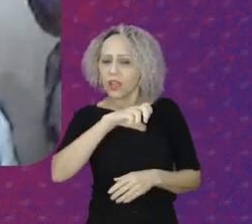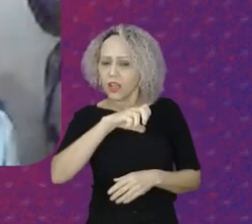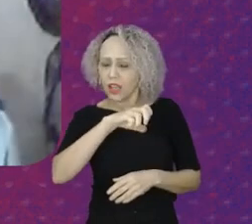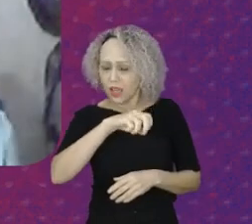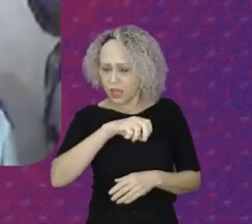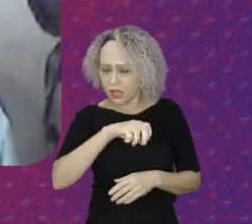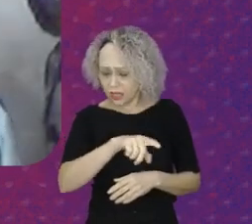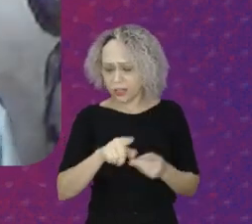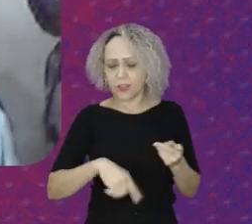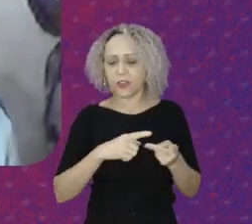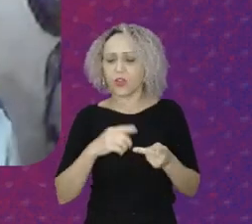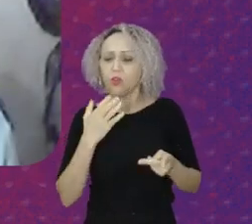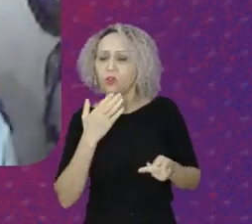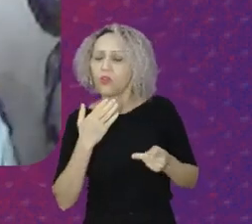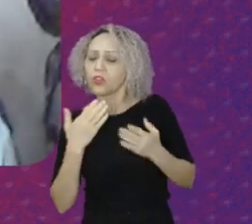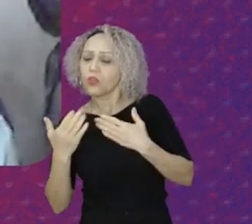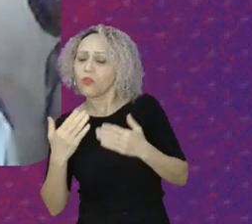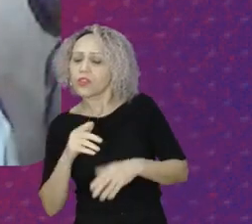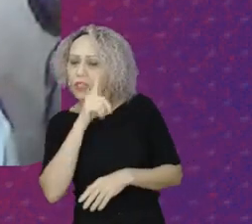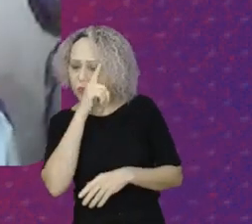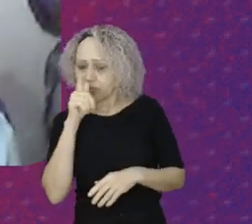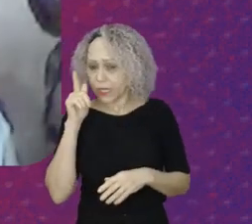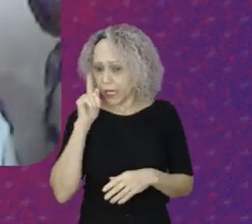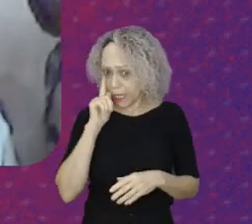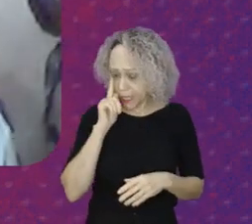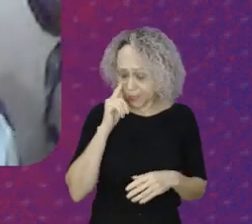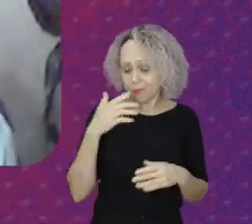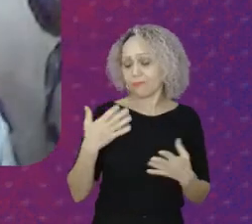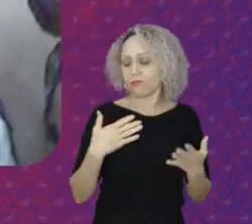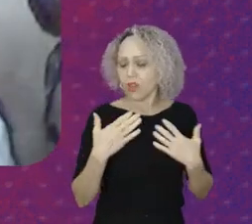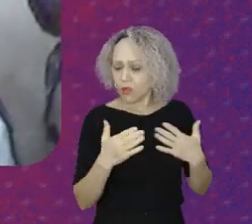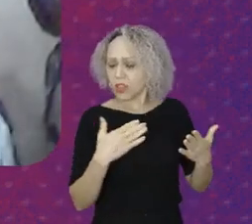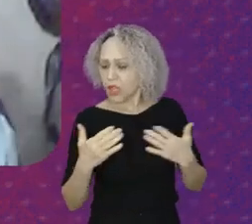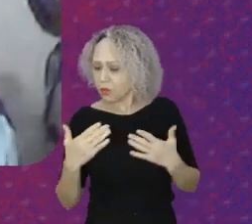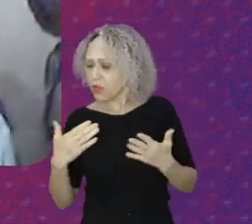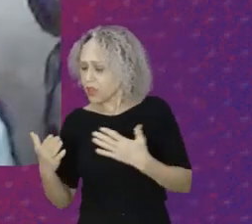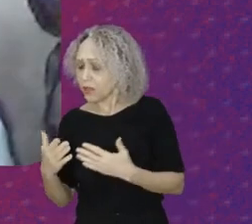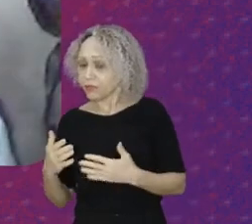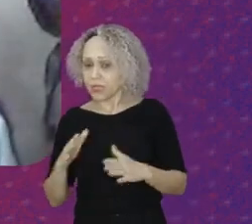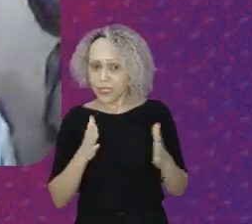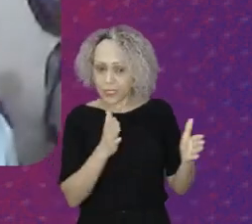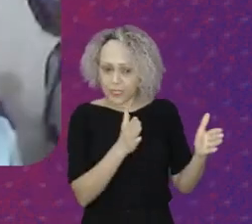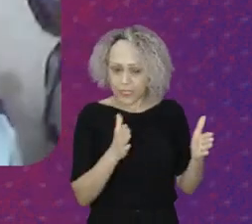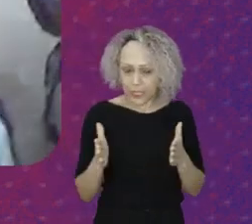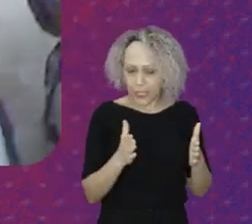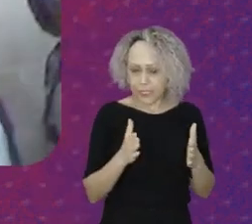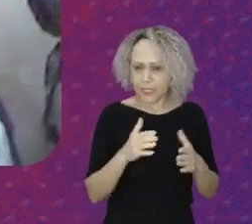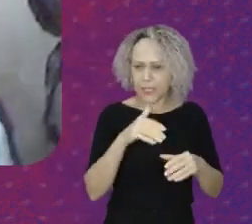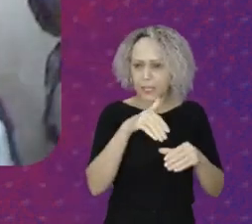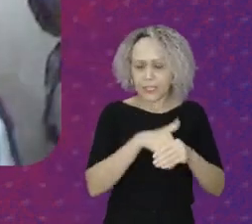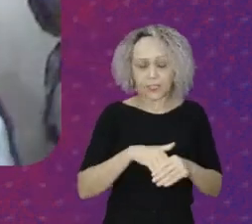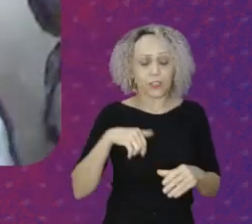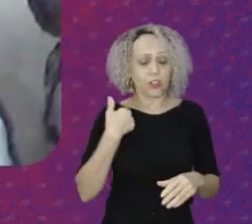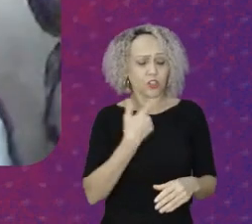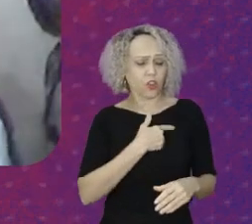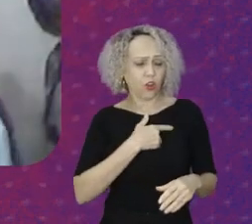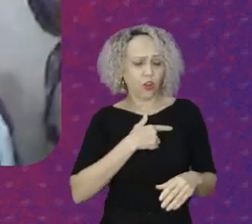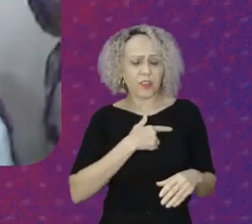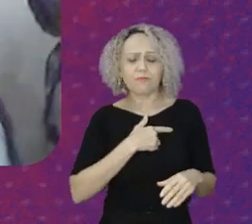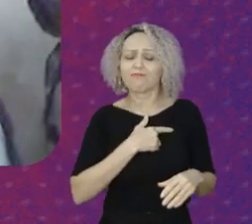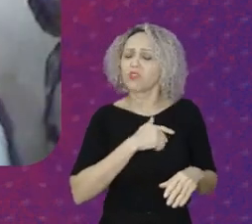esse interesse, e nessas eleições nós conversamos com muitos e muitas delas. E